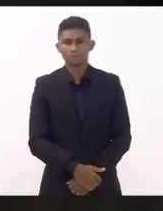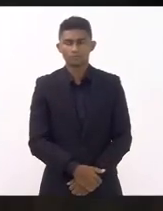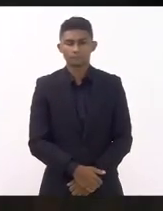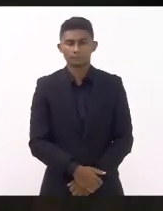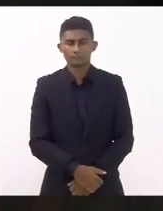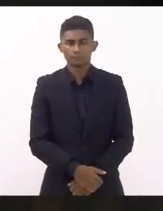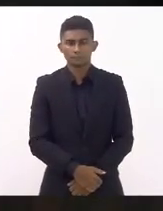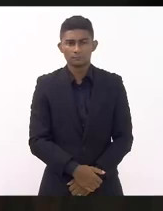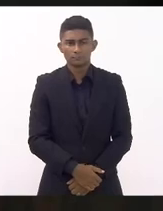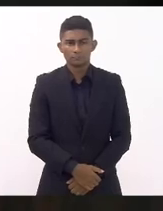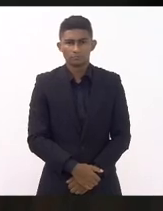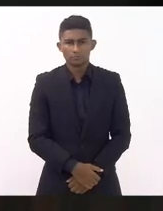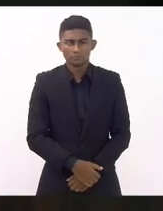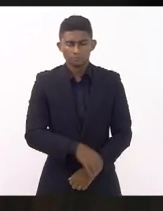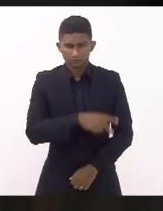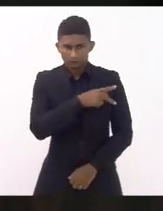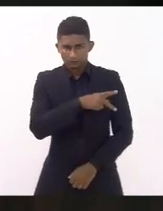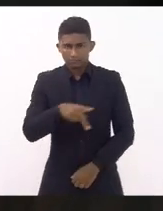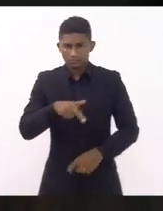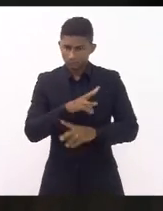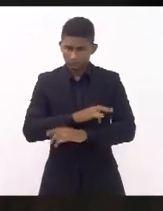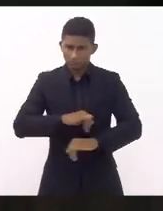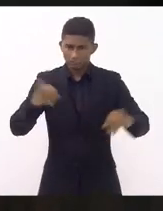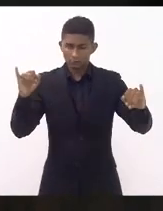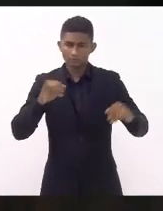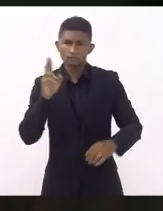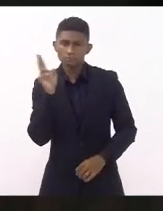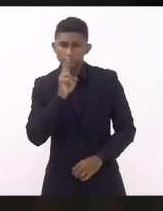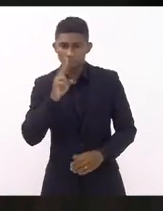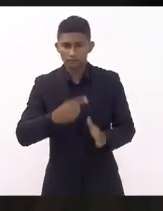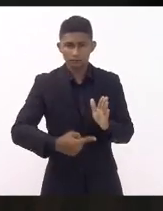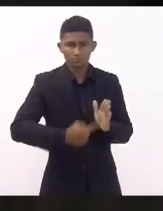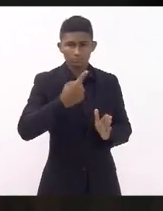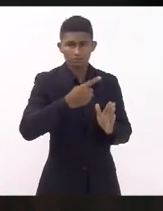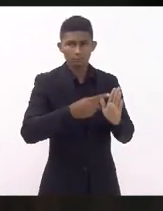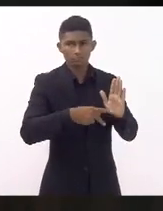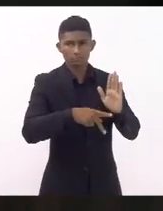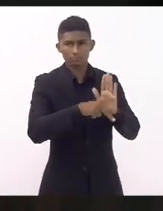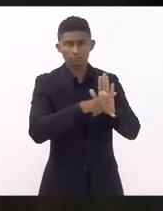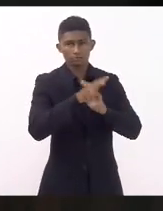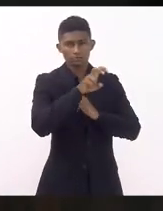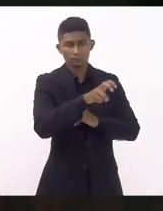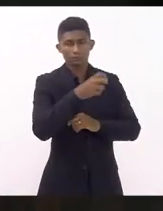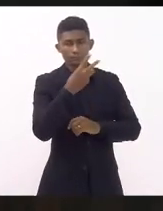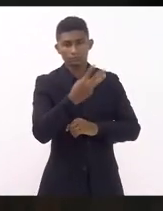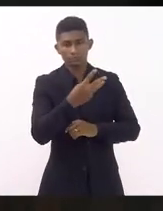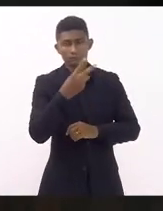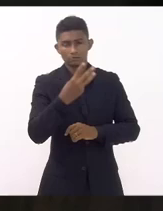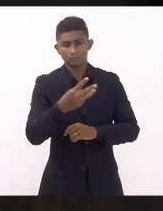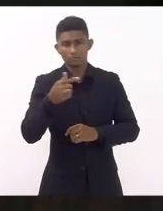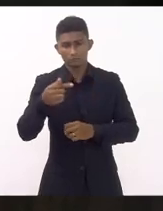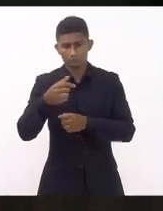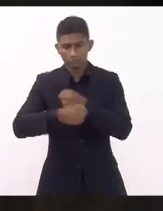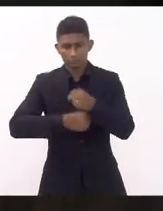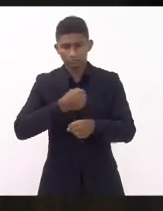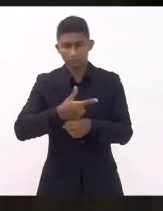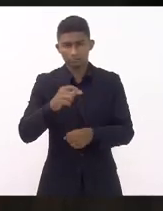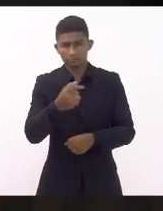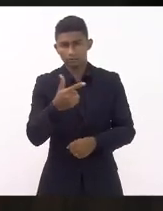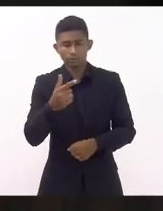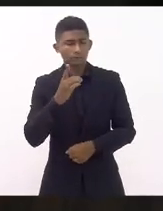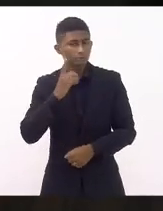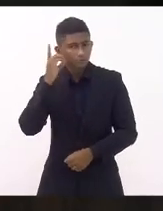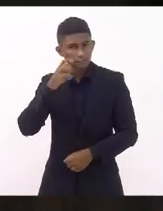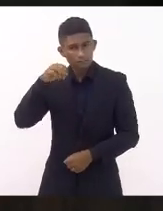Presidência anuncia, em regime de urgência, em discussão única, projeto de lei 5337, de 22, de autoria da deputada Marta